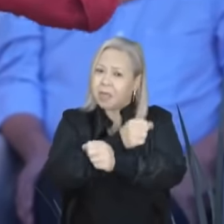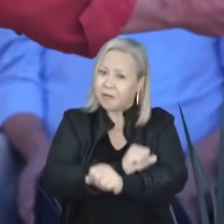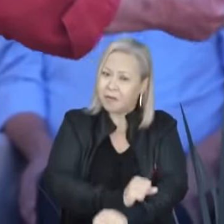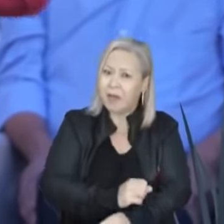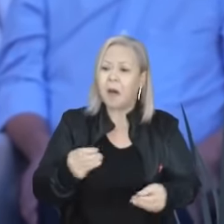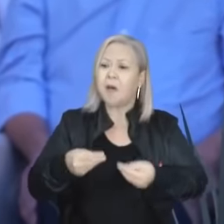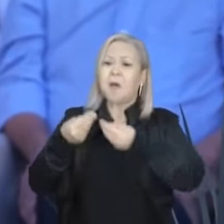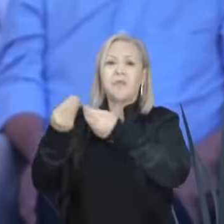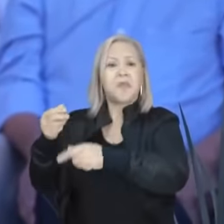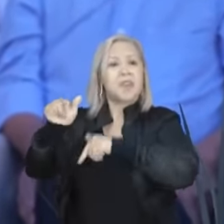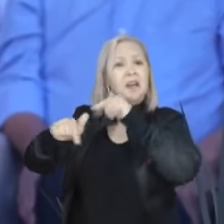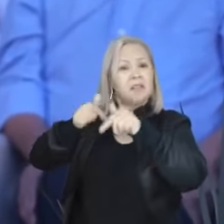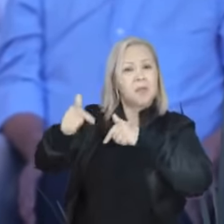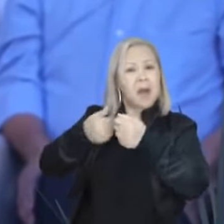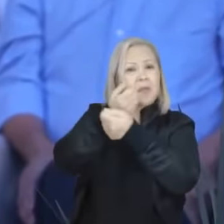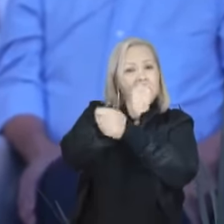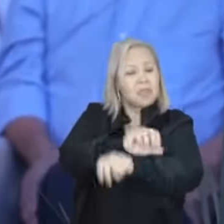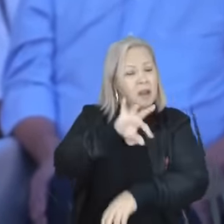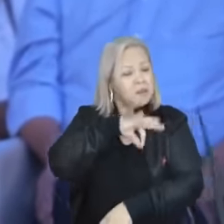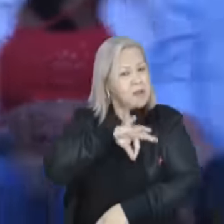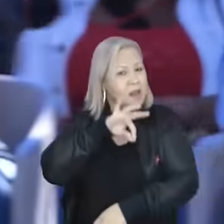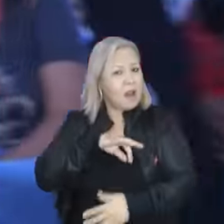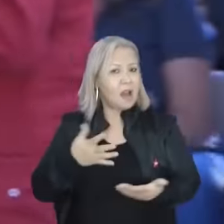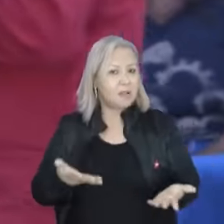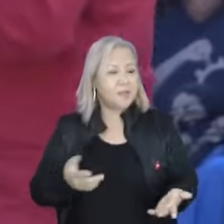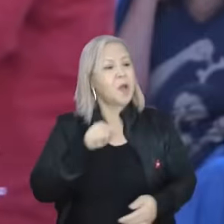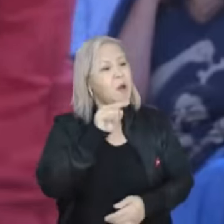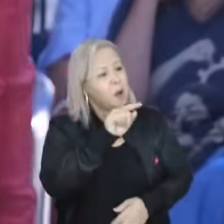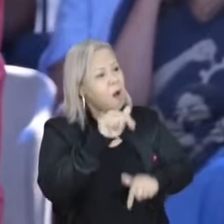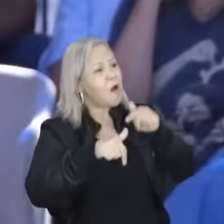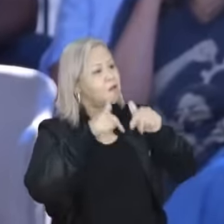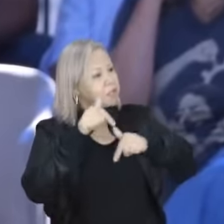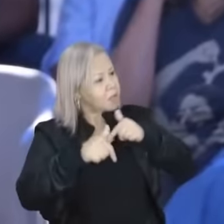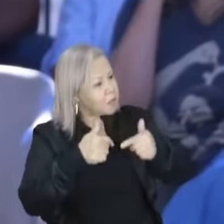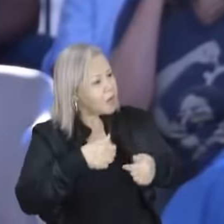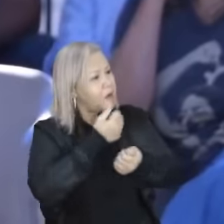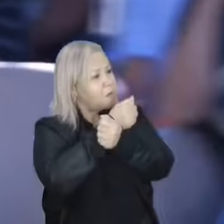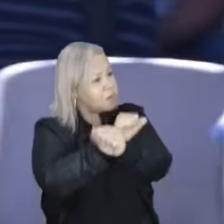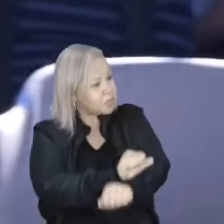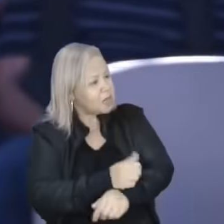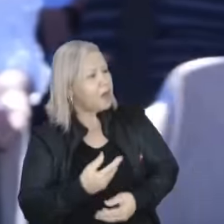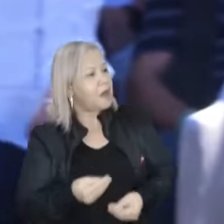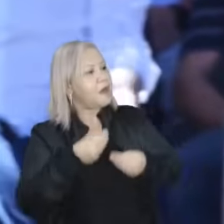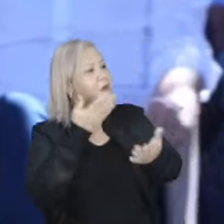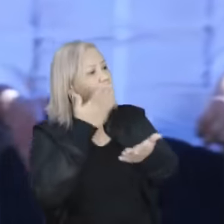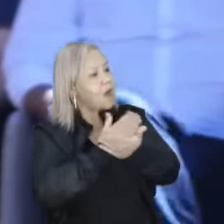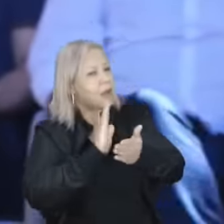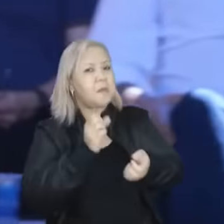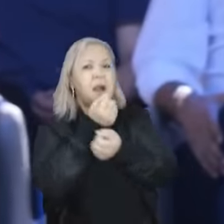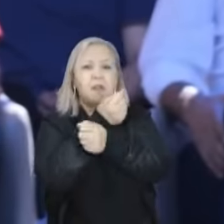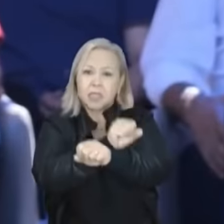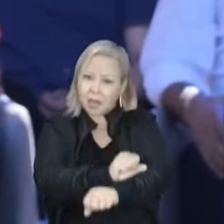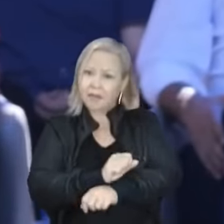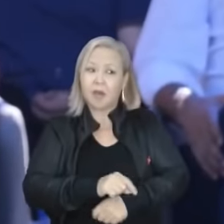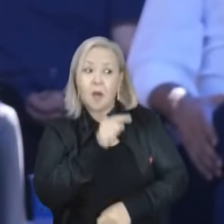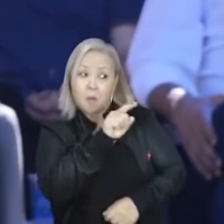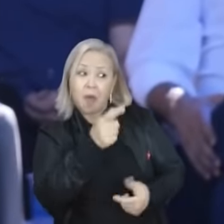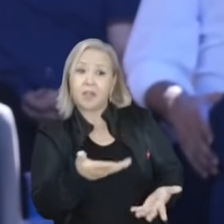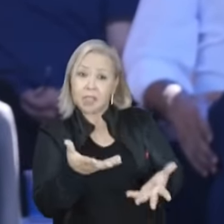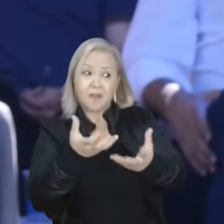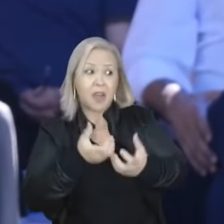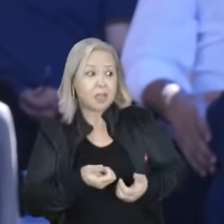os escravos assalariados. Olha, você trabalhava como escravo, nós vamos acabar com a escravidão, mas você vai ser meu empregado. Você